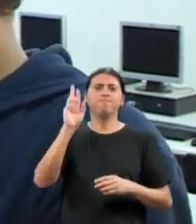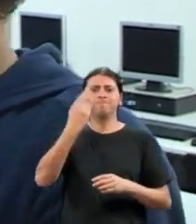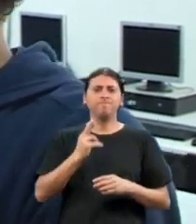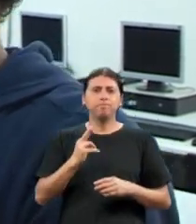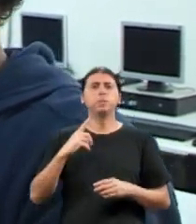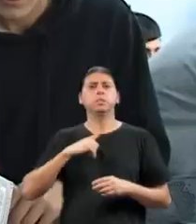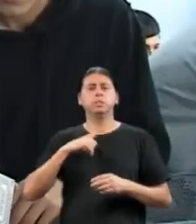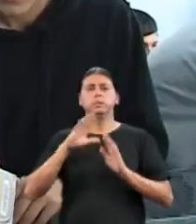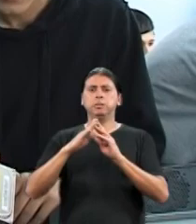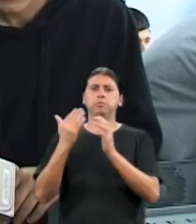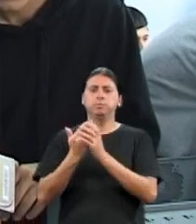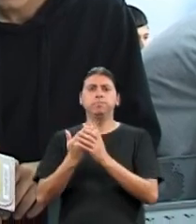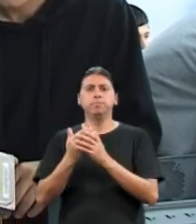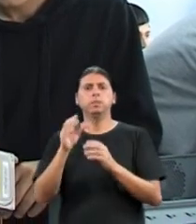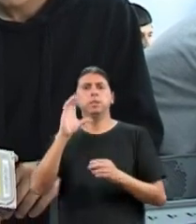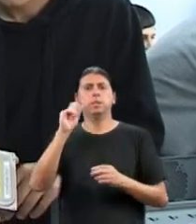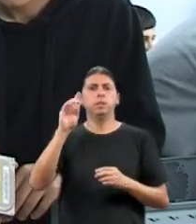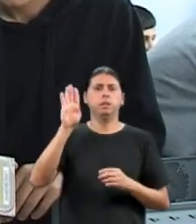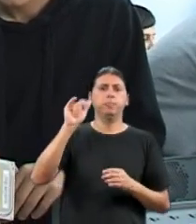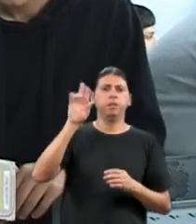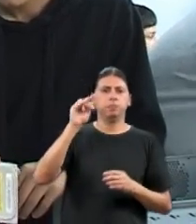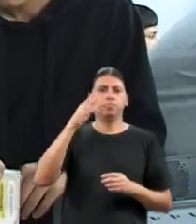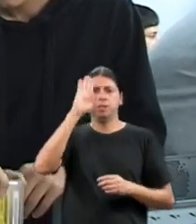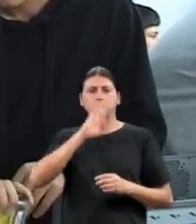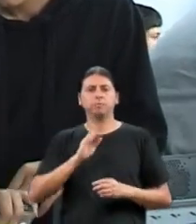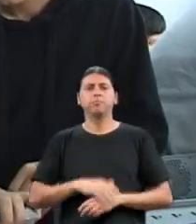portal de colégio, Calabria, daí me botou.